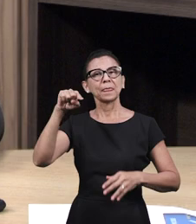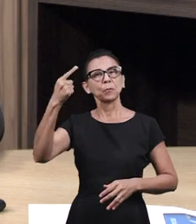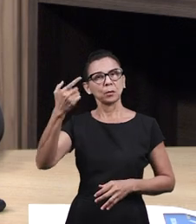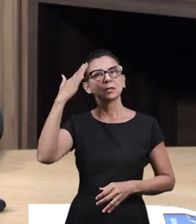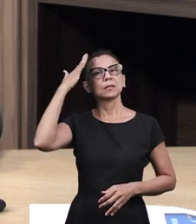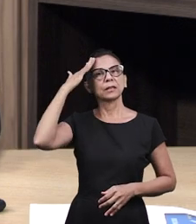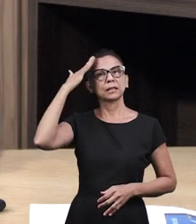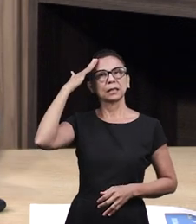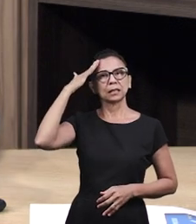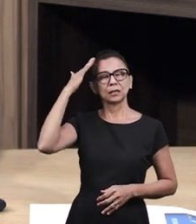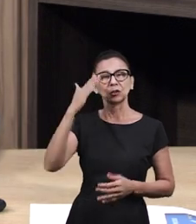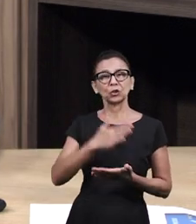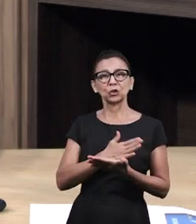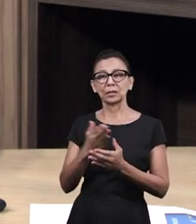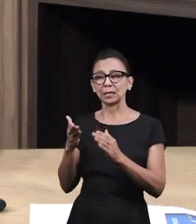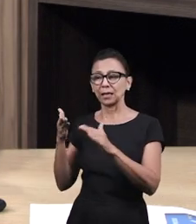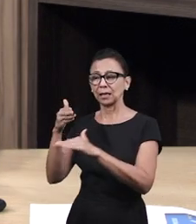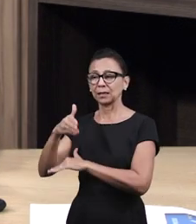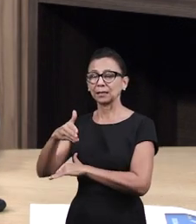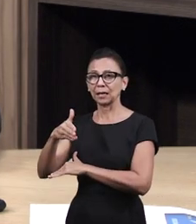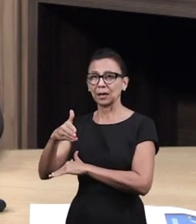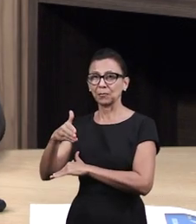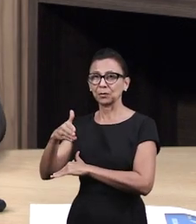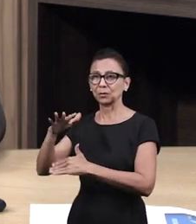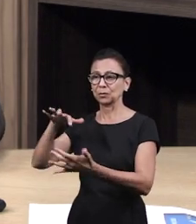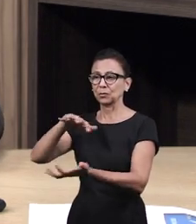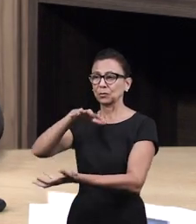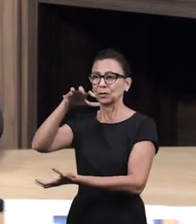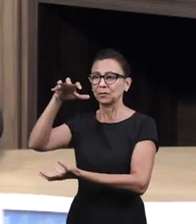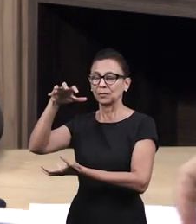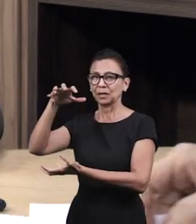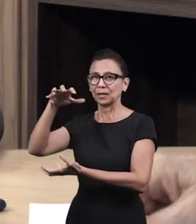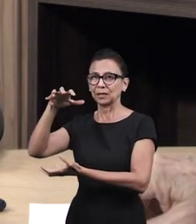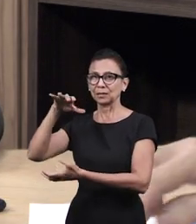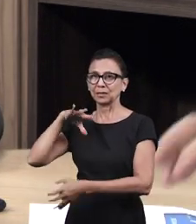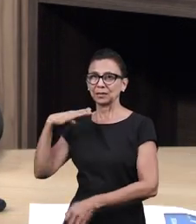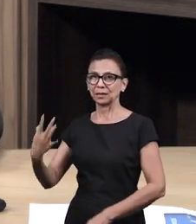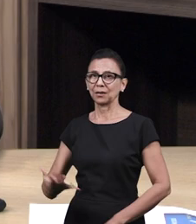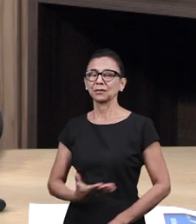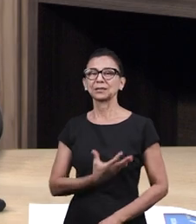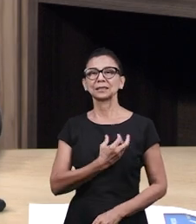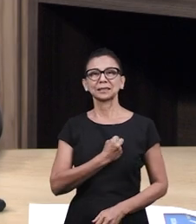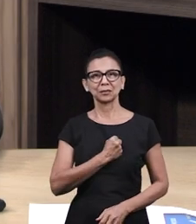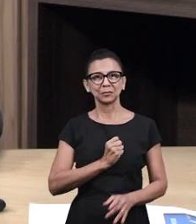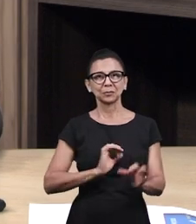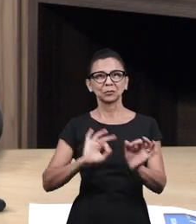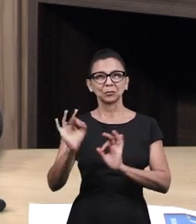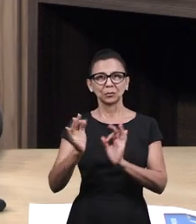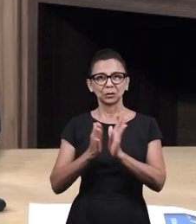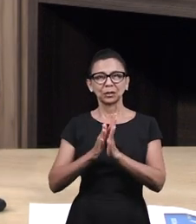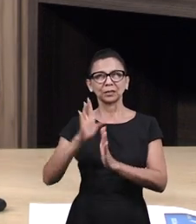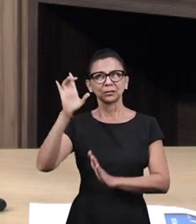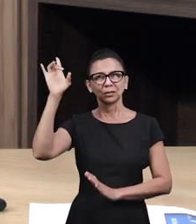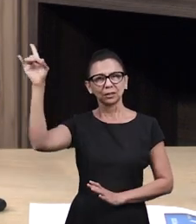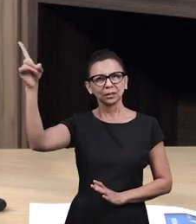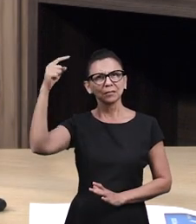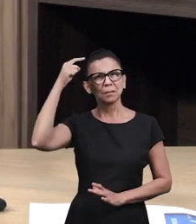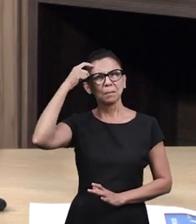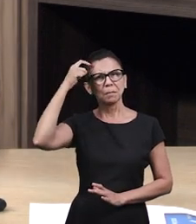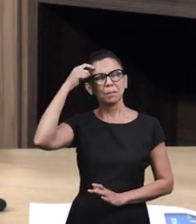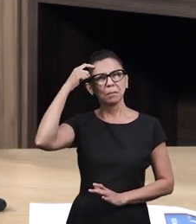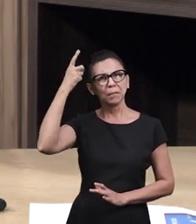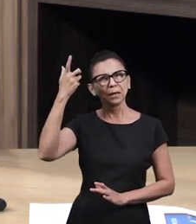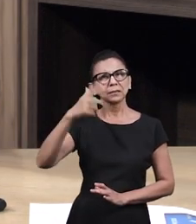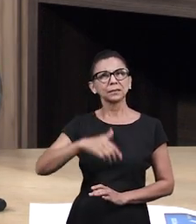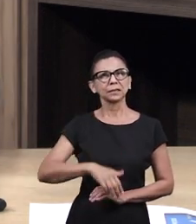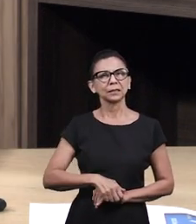isso aqui quando nós entrarmos no universo redentor. Reflita sobre isso, sobre o que foi trazido aqui, reflita sobre esses números,